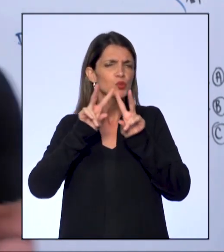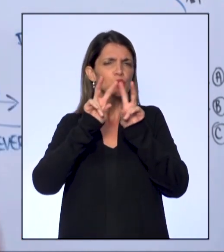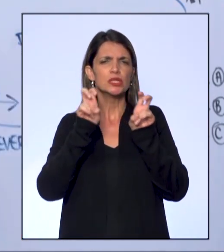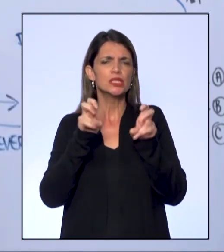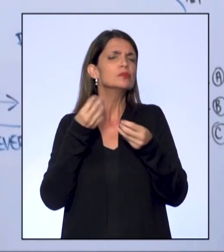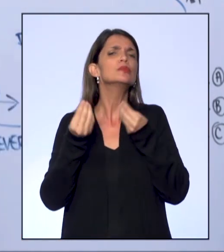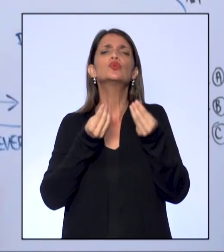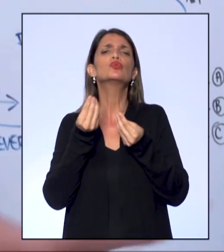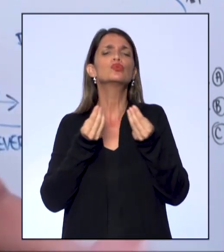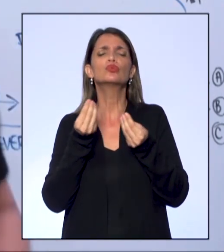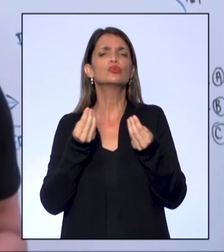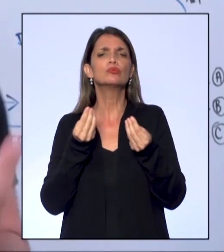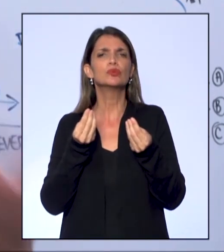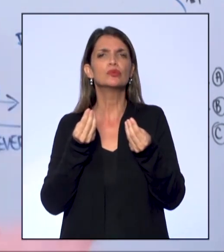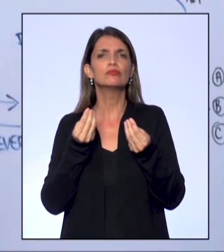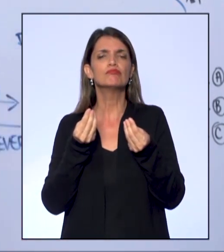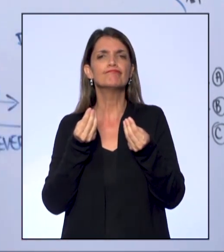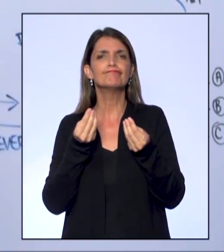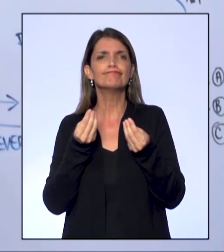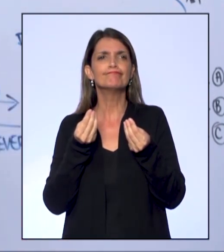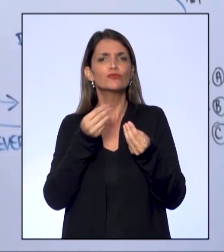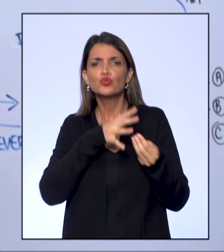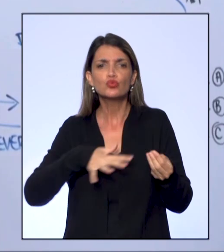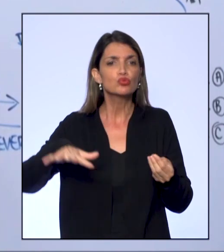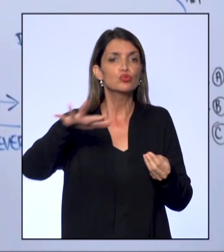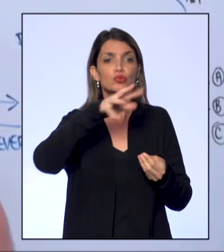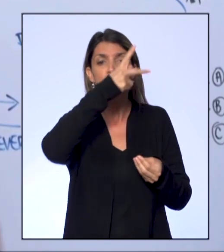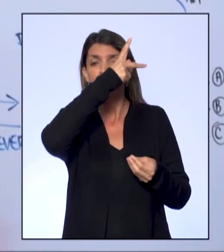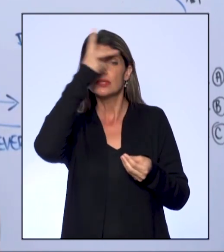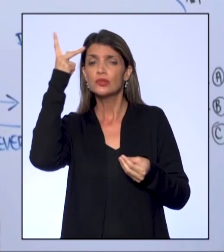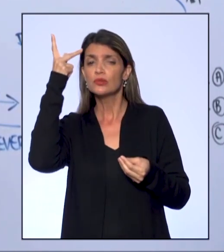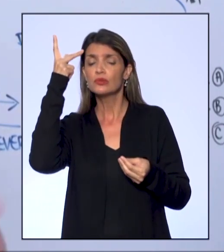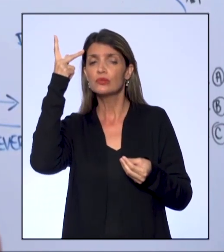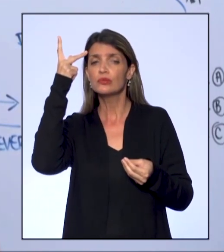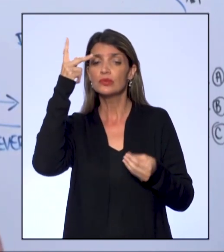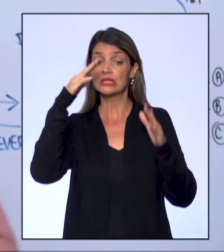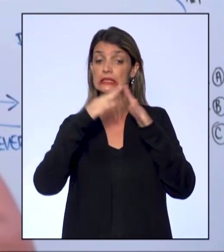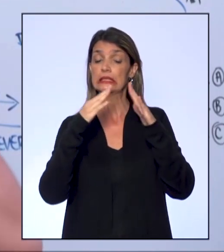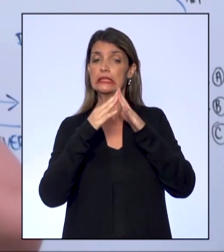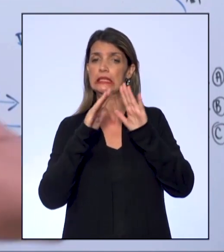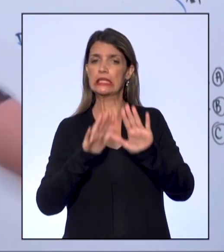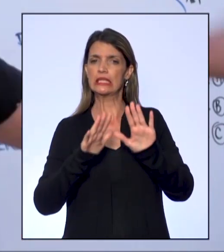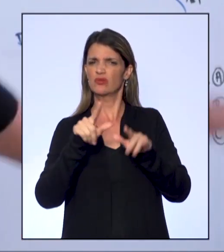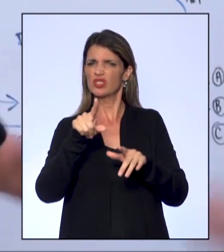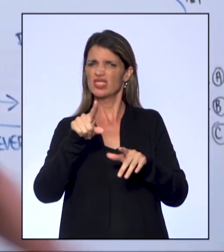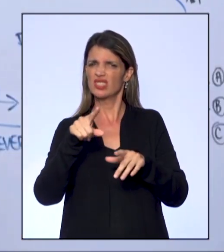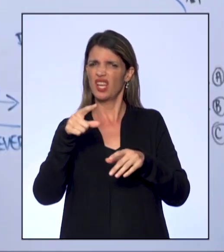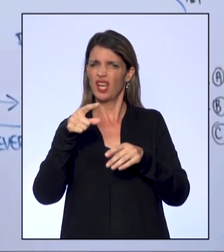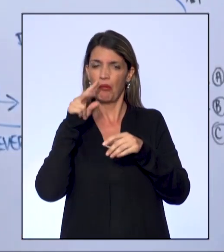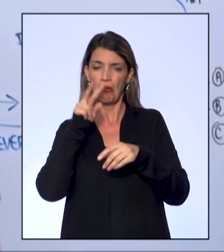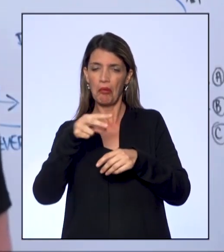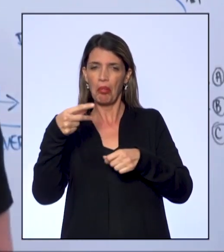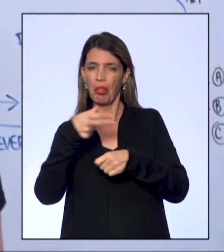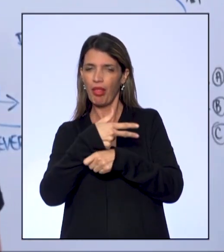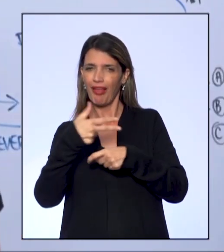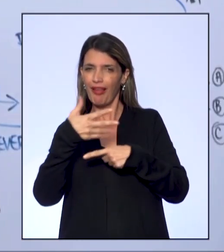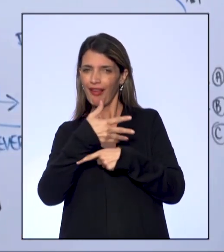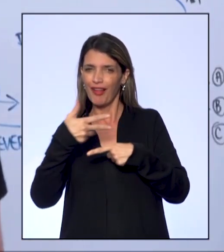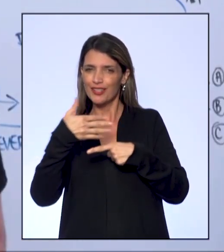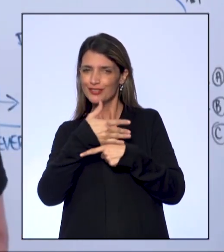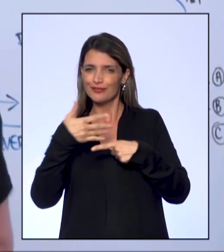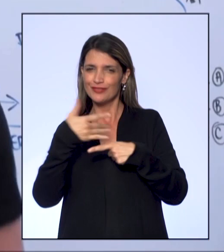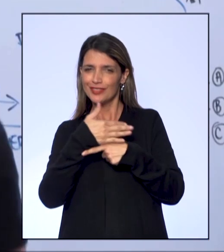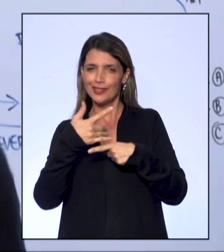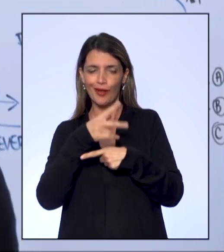é que eu posso pegar todo mundo que está em casa agora, você que estava assistindo o Netflix, larga o Netflix, você que estava assistindo, sei